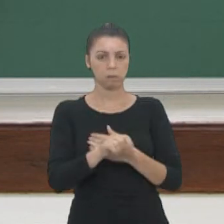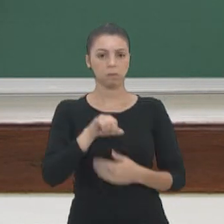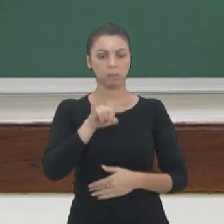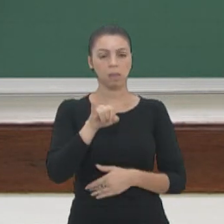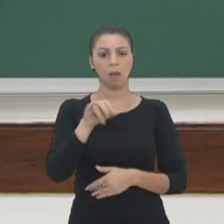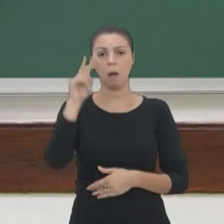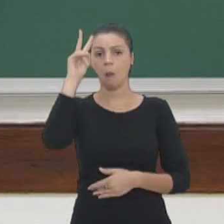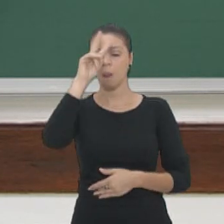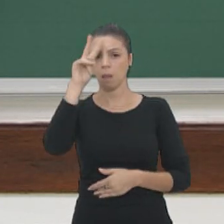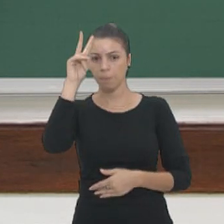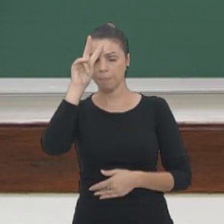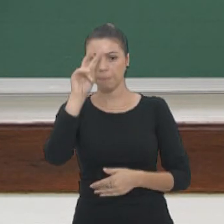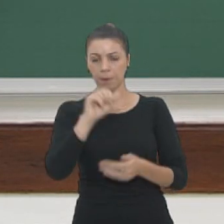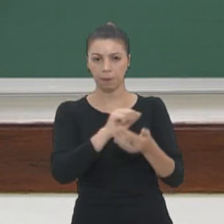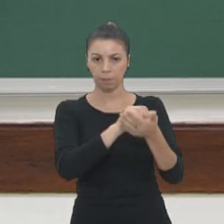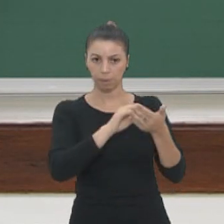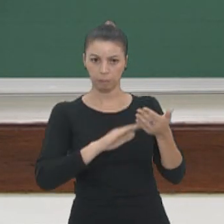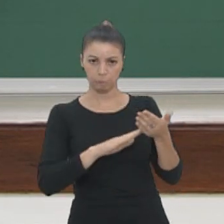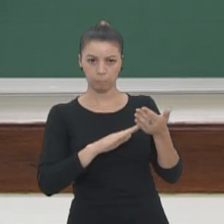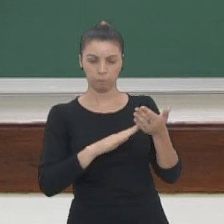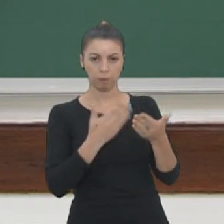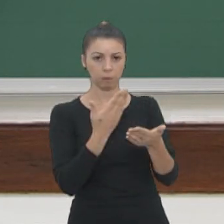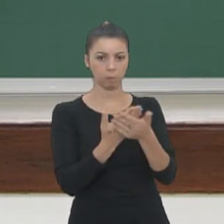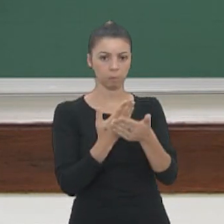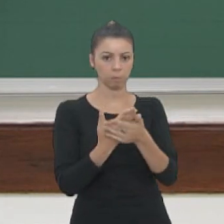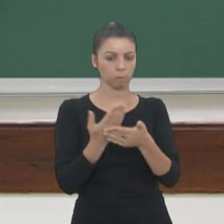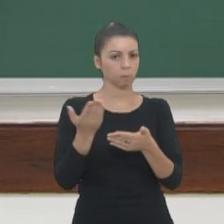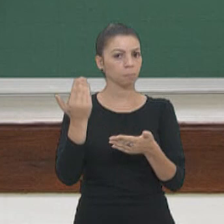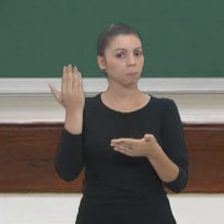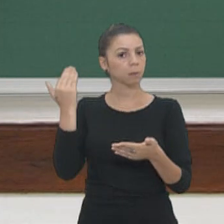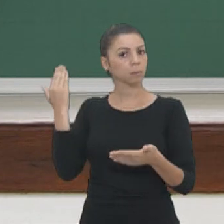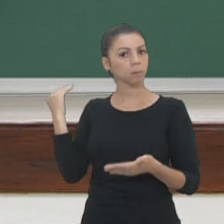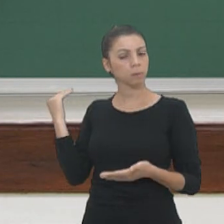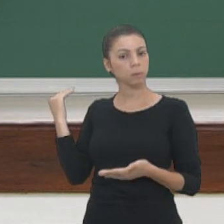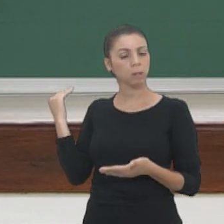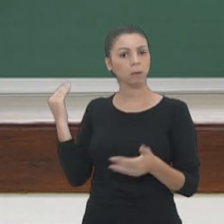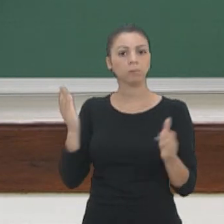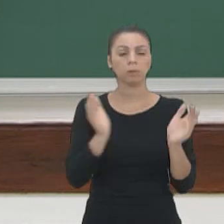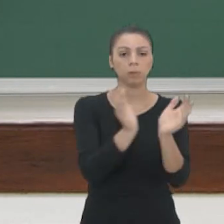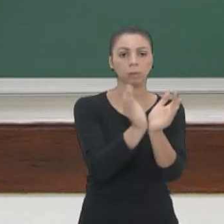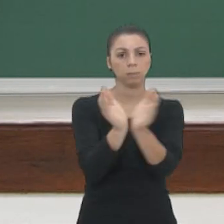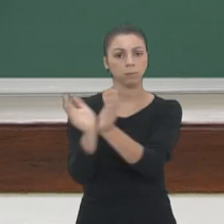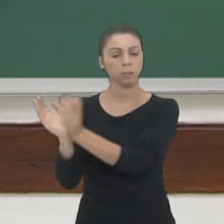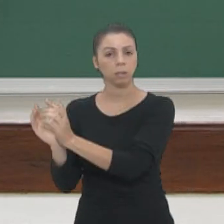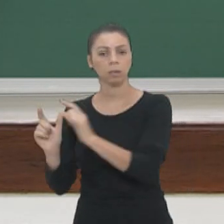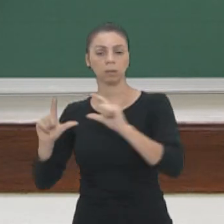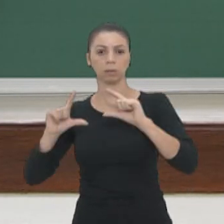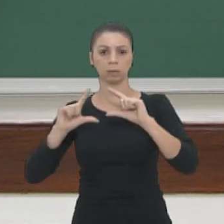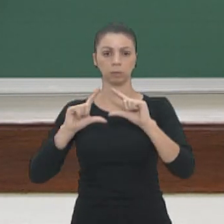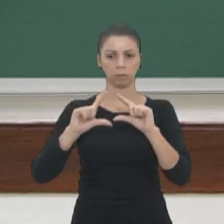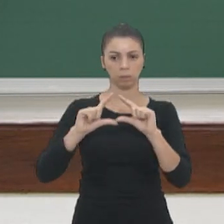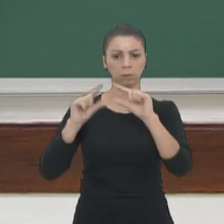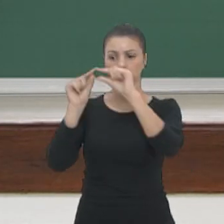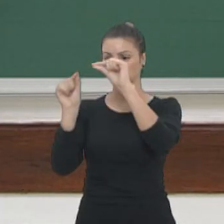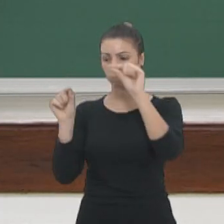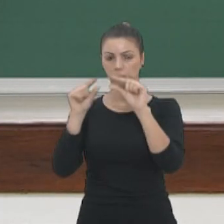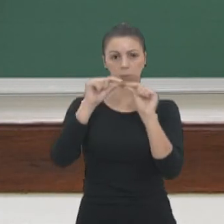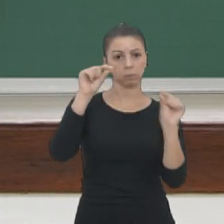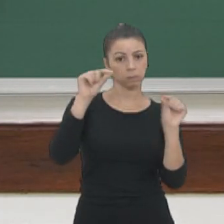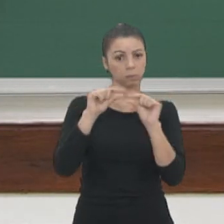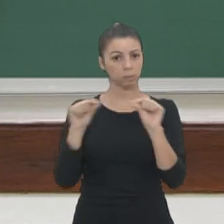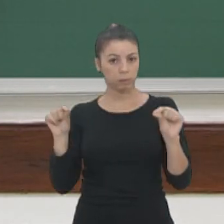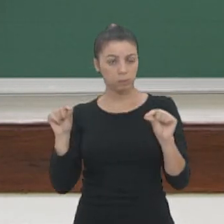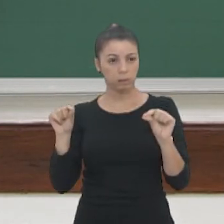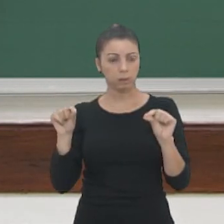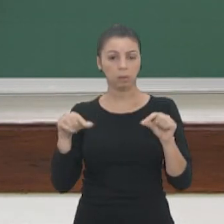do exercício passado, de algumas aulas que eu estava falando sobre a classificação dos triângulos contra seus lados, se eu falei que é